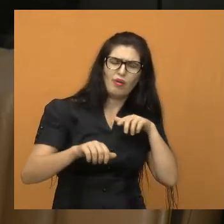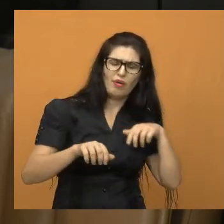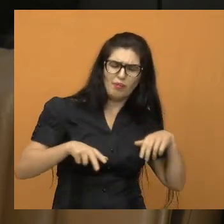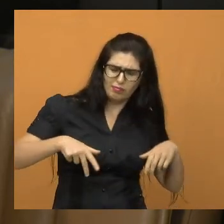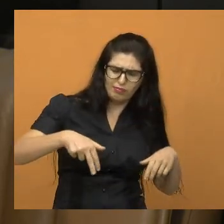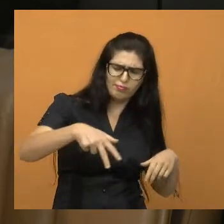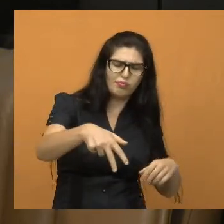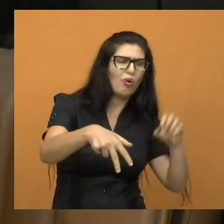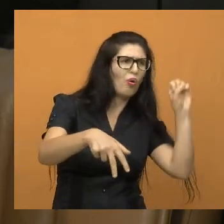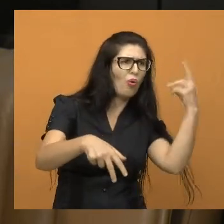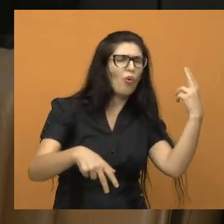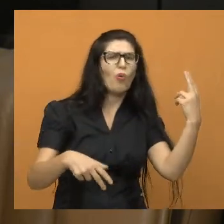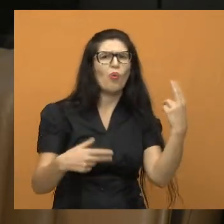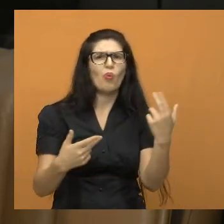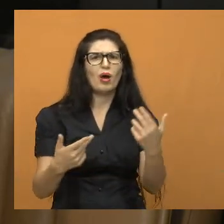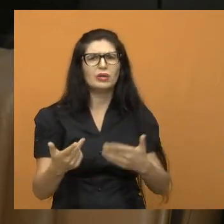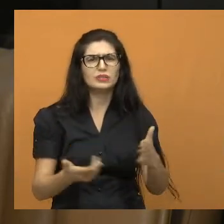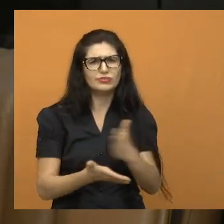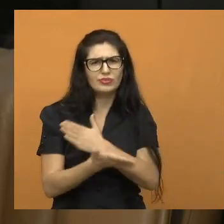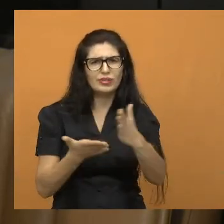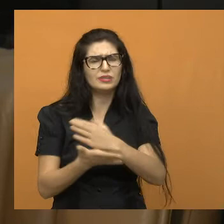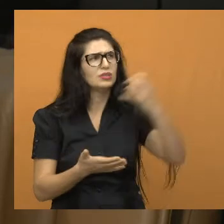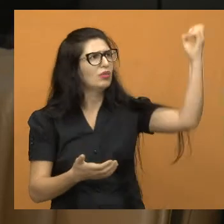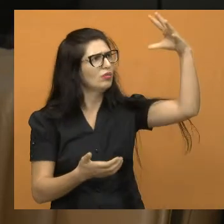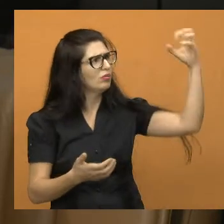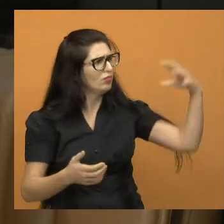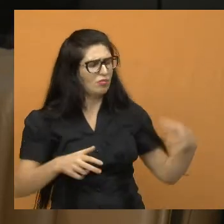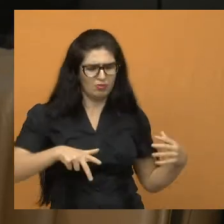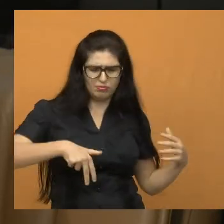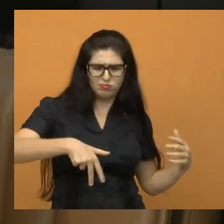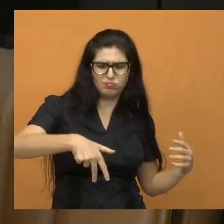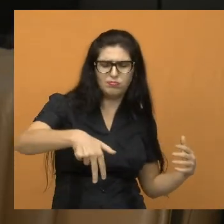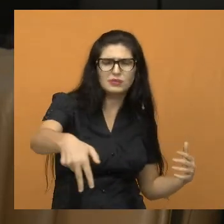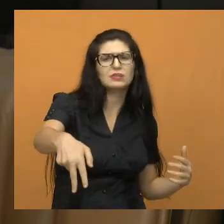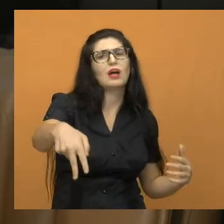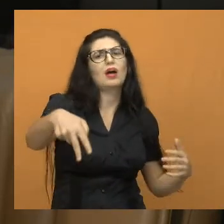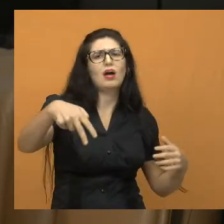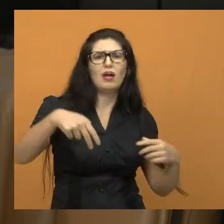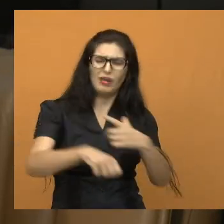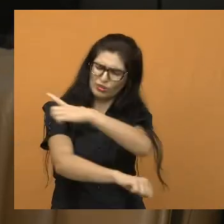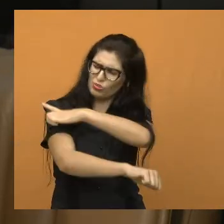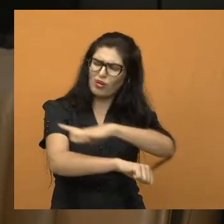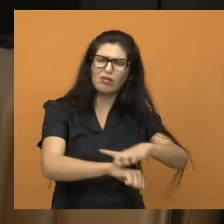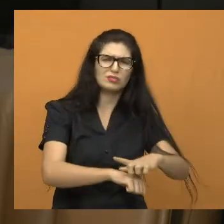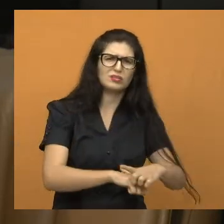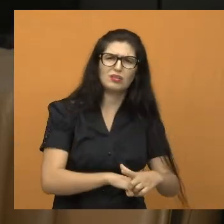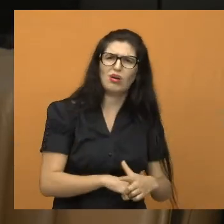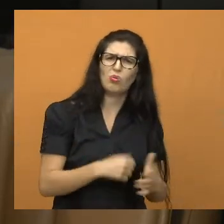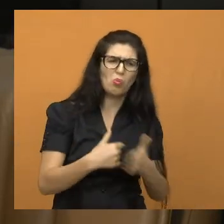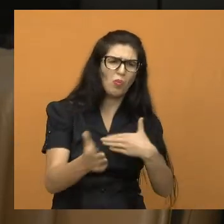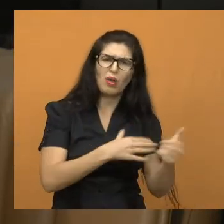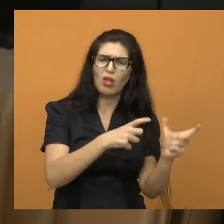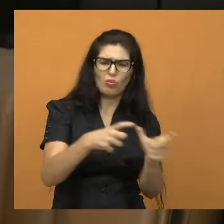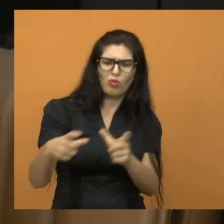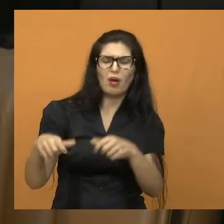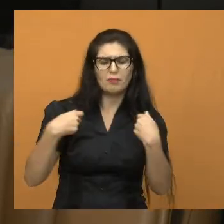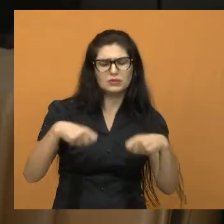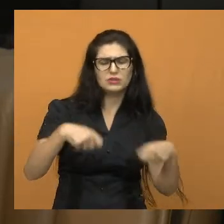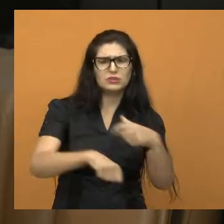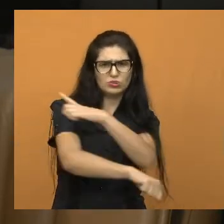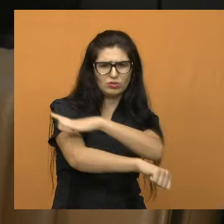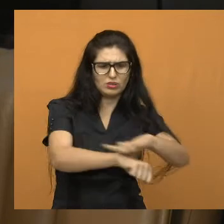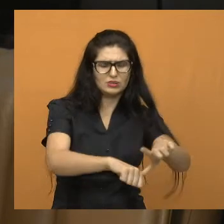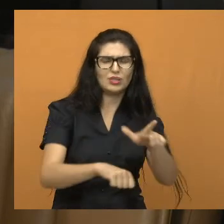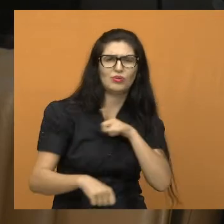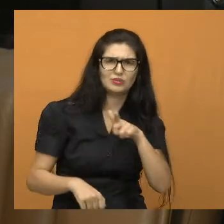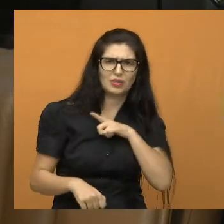e tantas coisas que eu ouvi dos meus filhos dentro de casa que foi dito lá, né? Então, é só para fazer